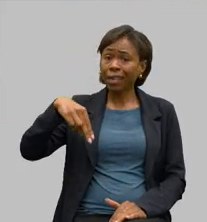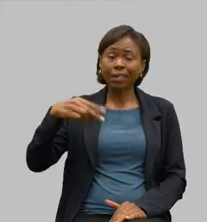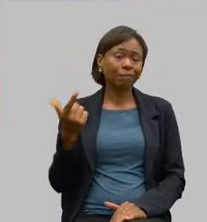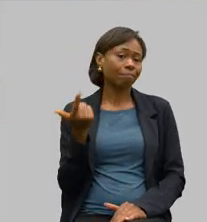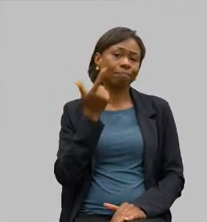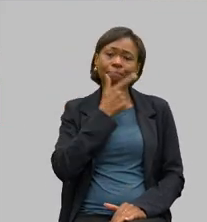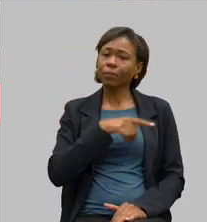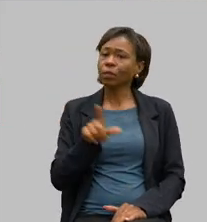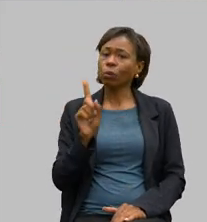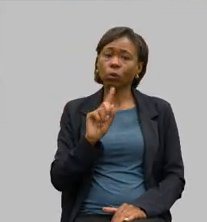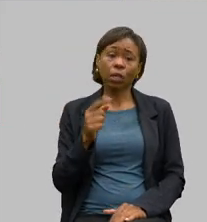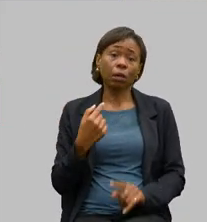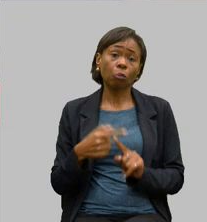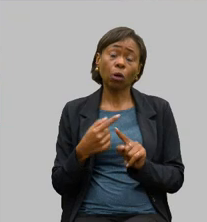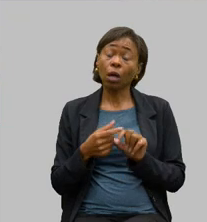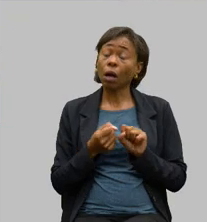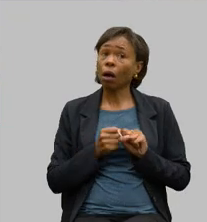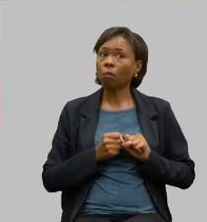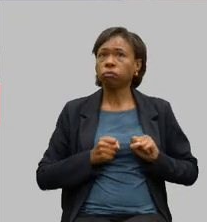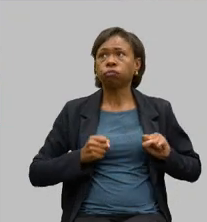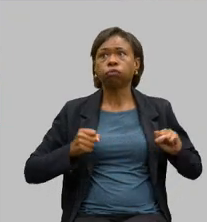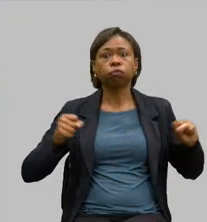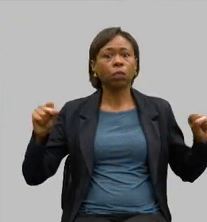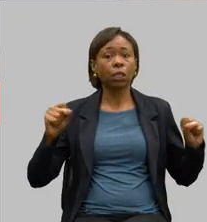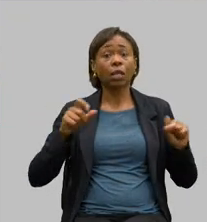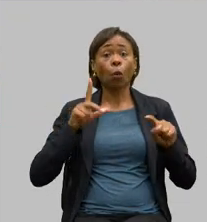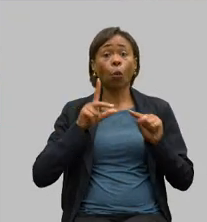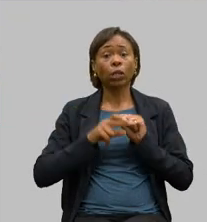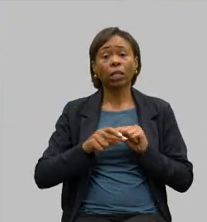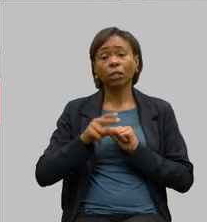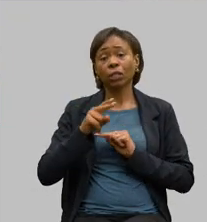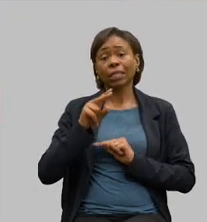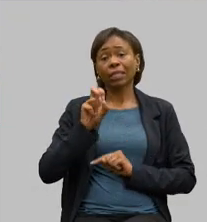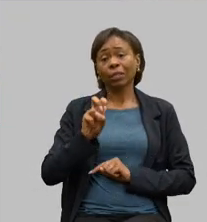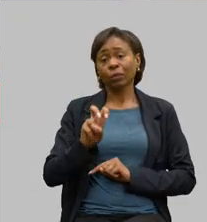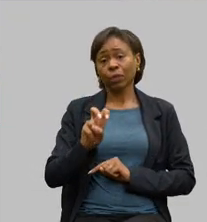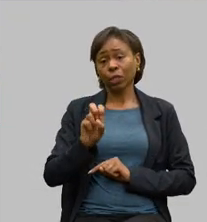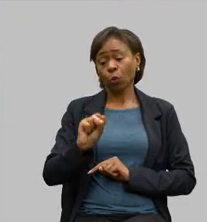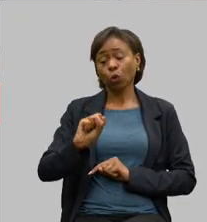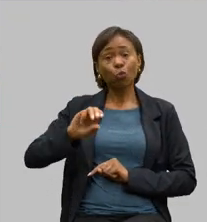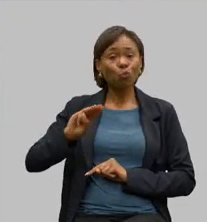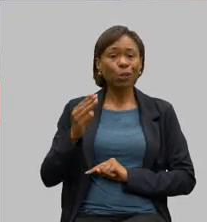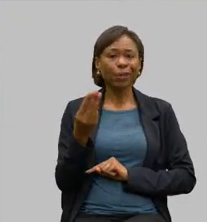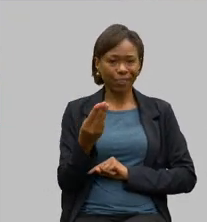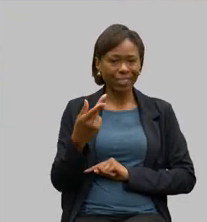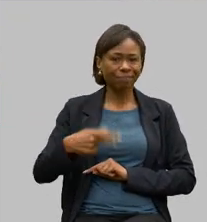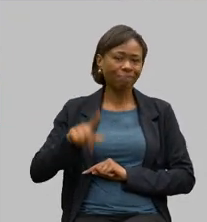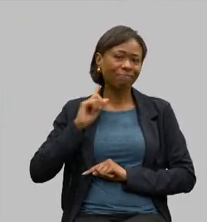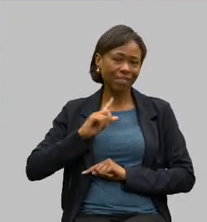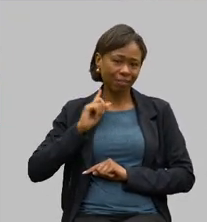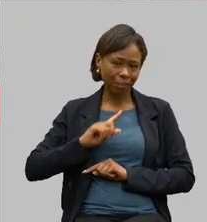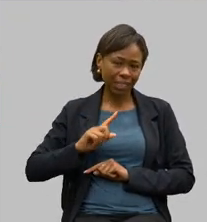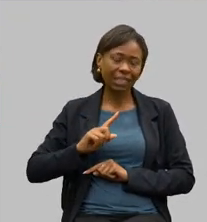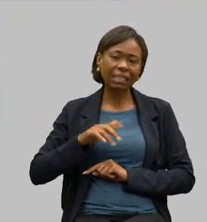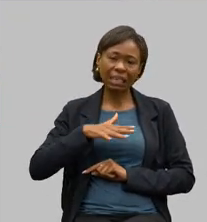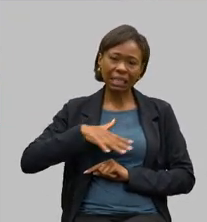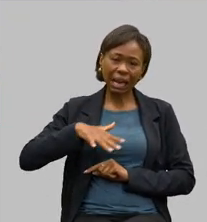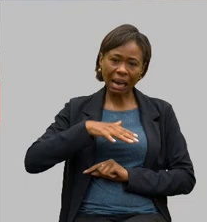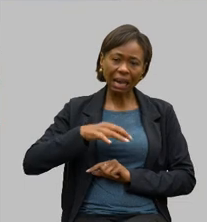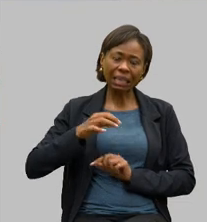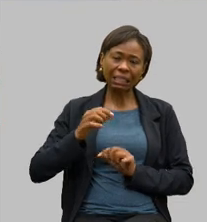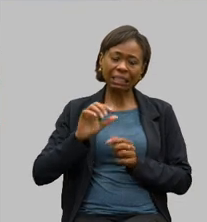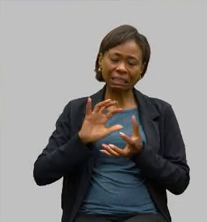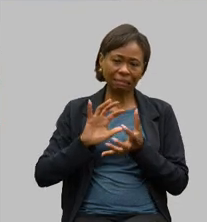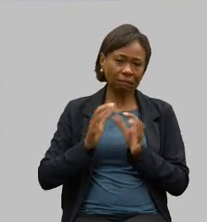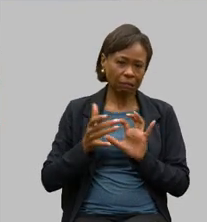imenso tá aportando nesse ano 58 milhões em Minas Gerais eh na Restauração Mas aqui tem